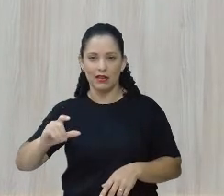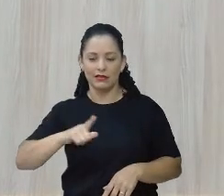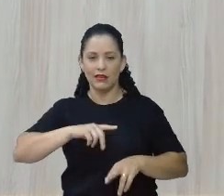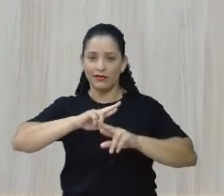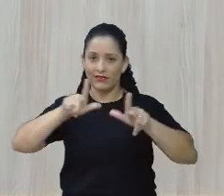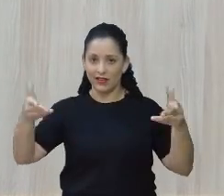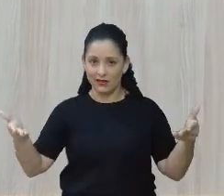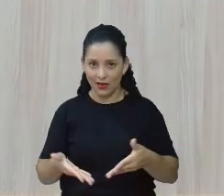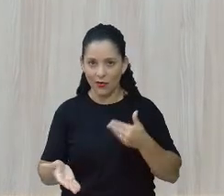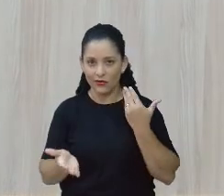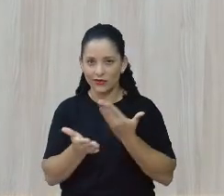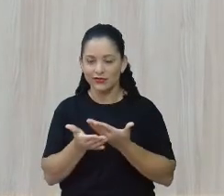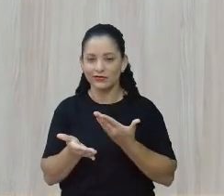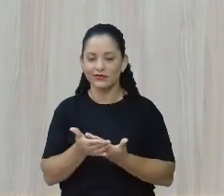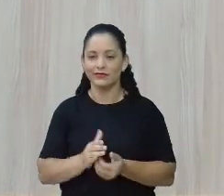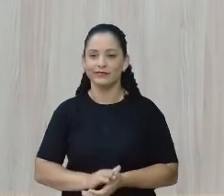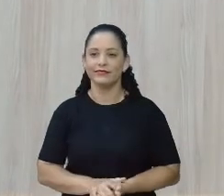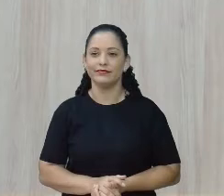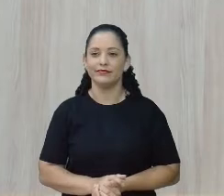diferença agora, tá certo?